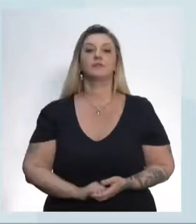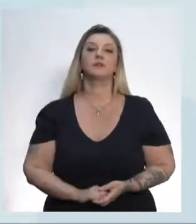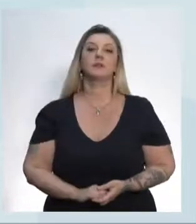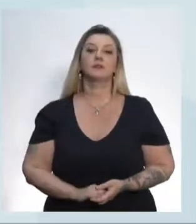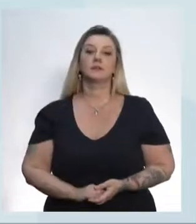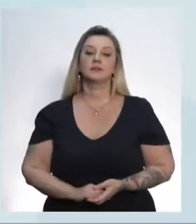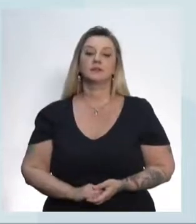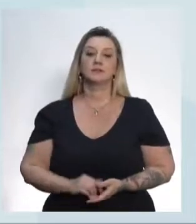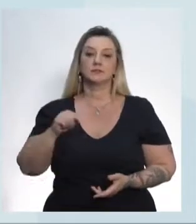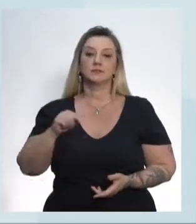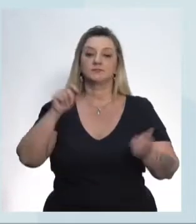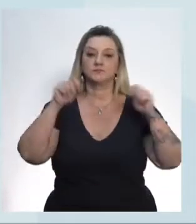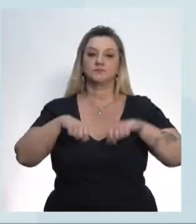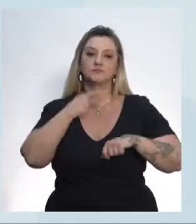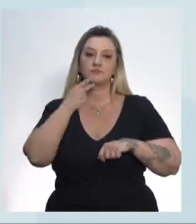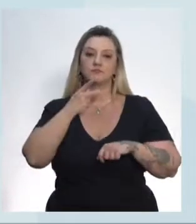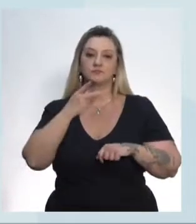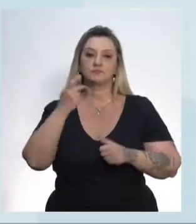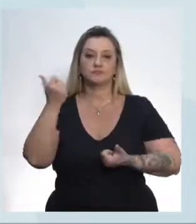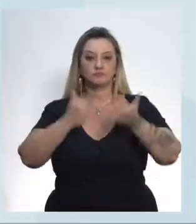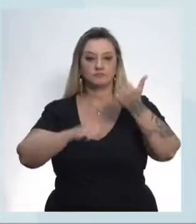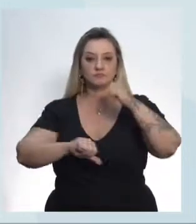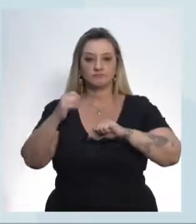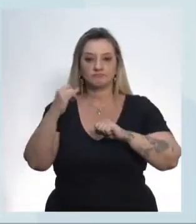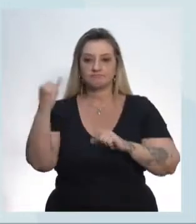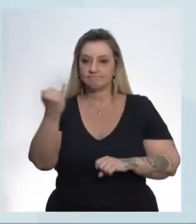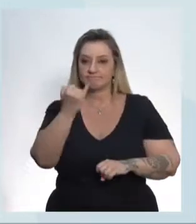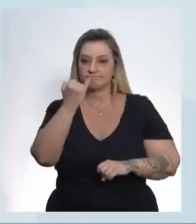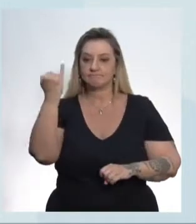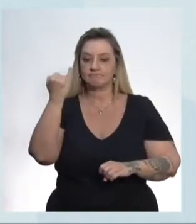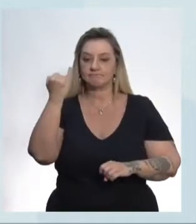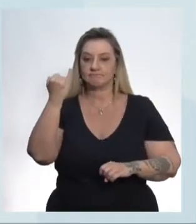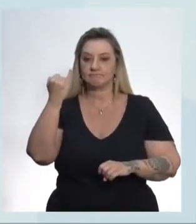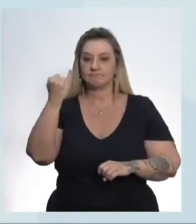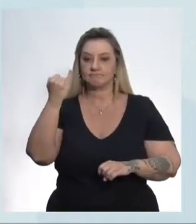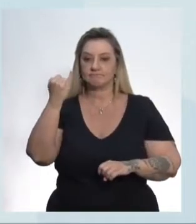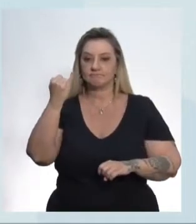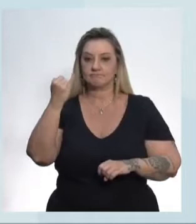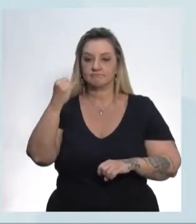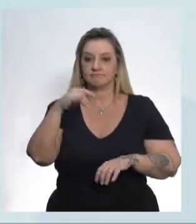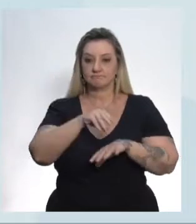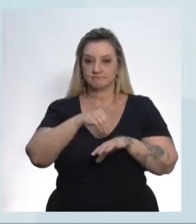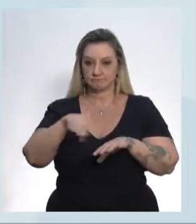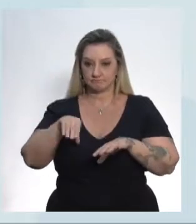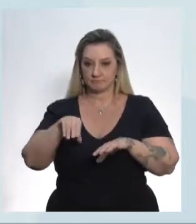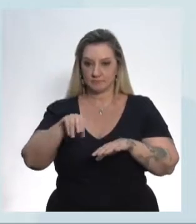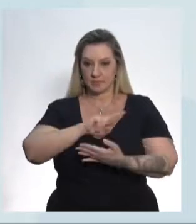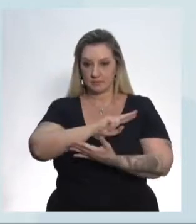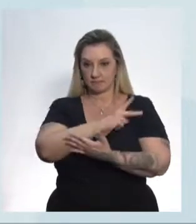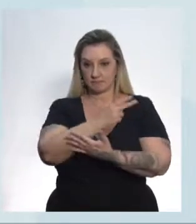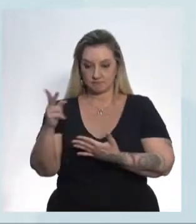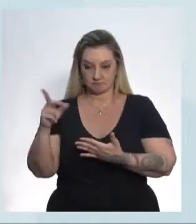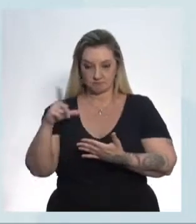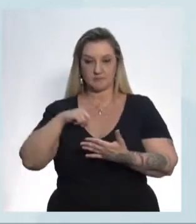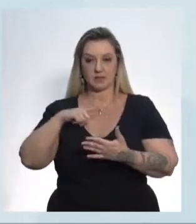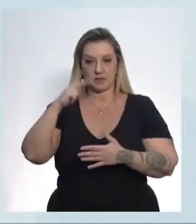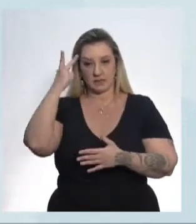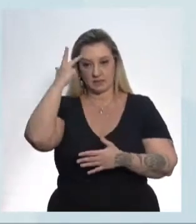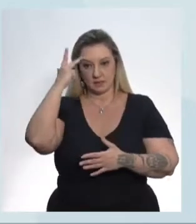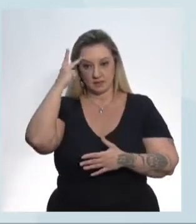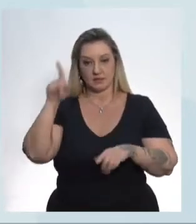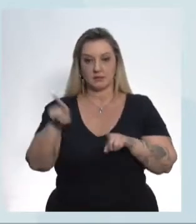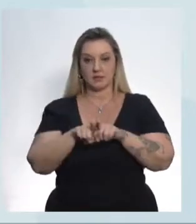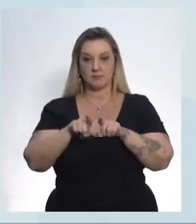essa habilidade fala: avaliar a importância da distribuição dos recursos naturais e da